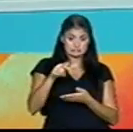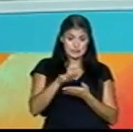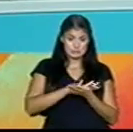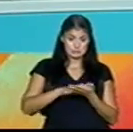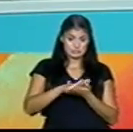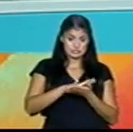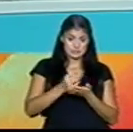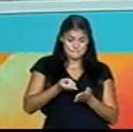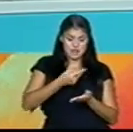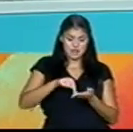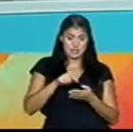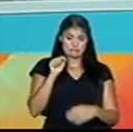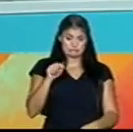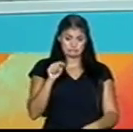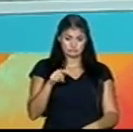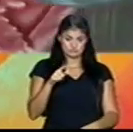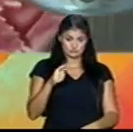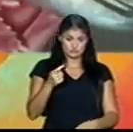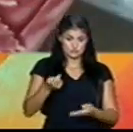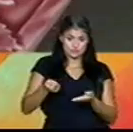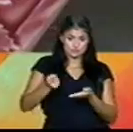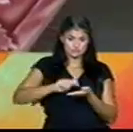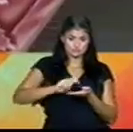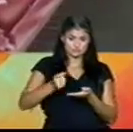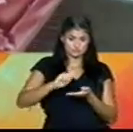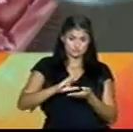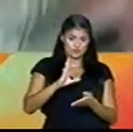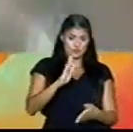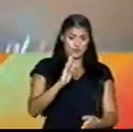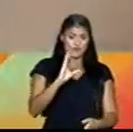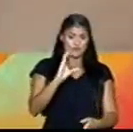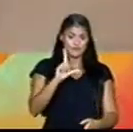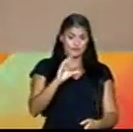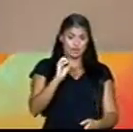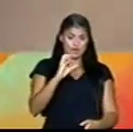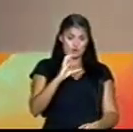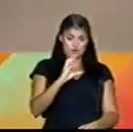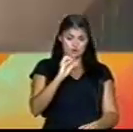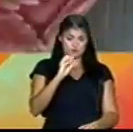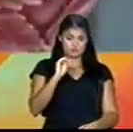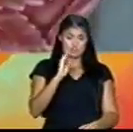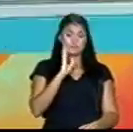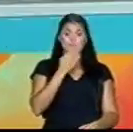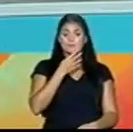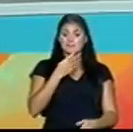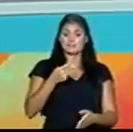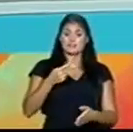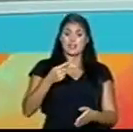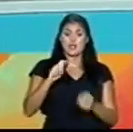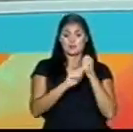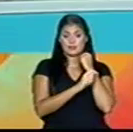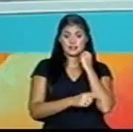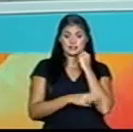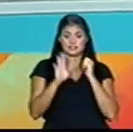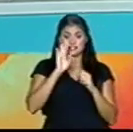destas panquecas é esta: uma colher de sopa de flocos. Depois depende também da banana. Se a banana for um bocadinho grande, se for